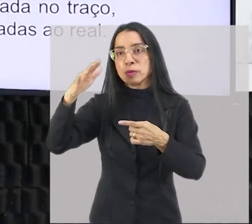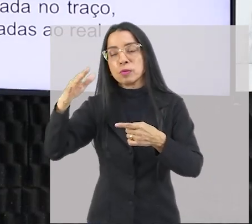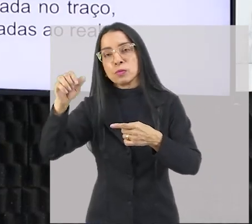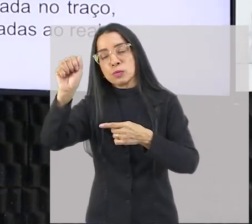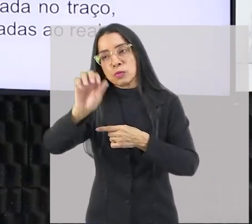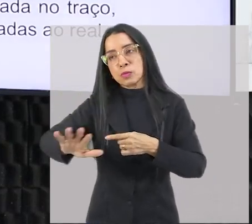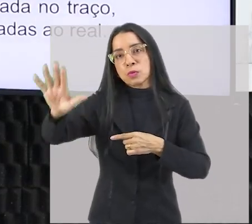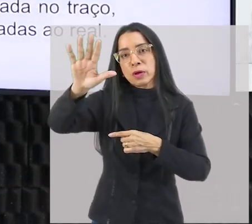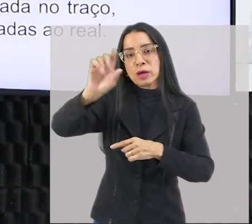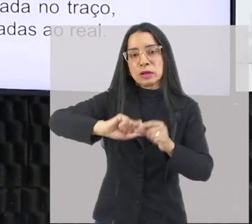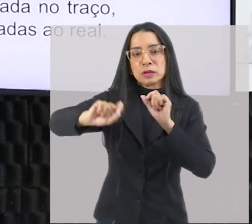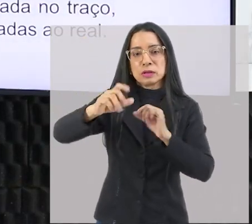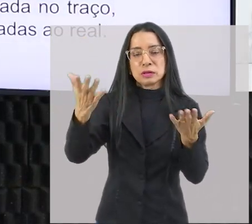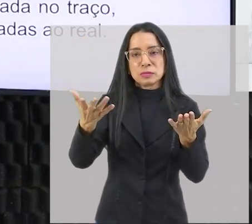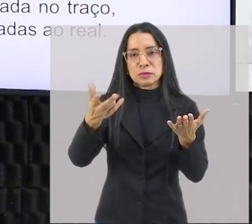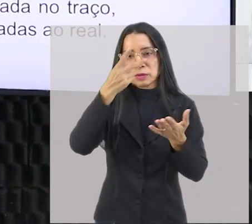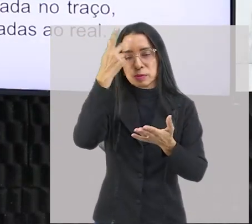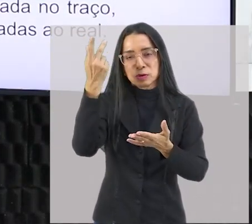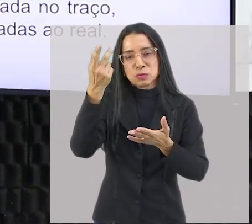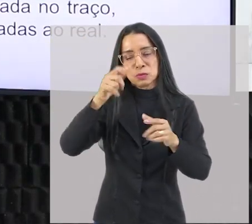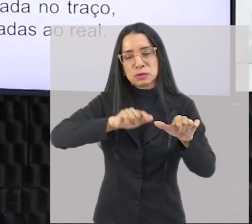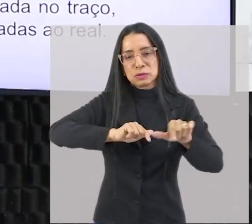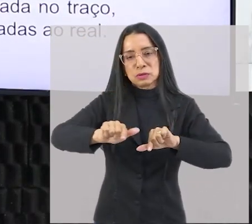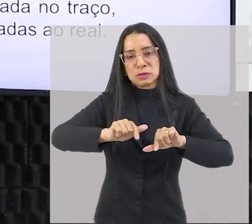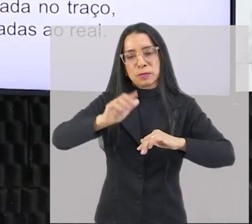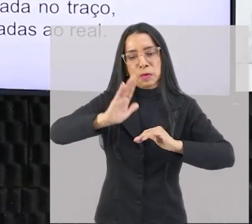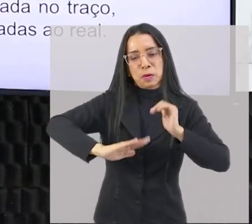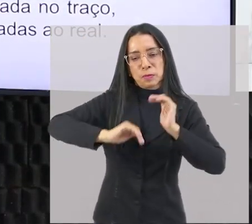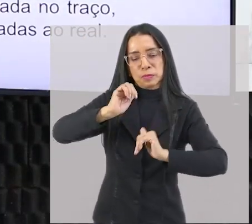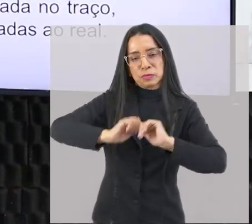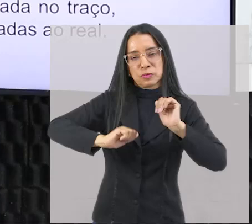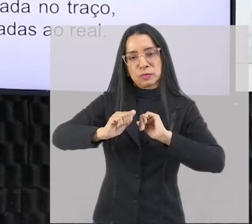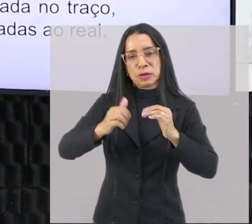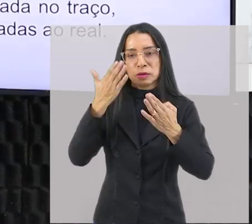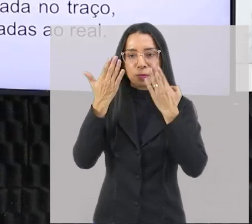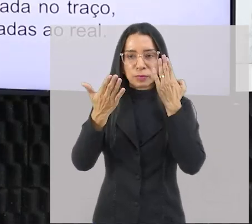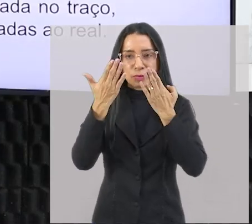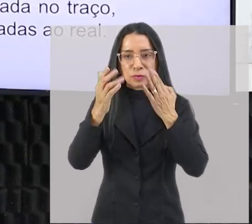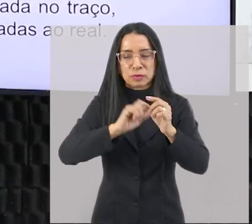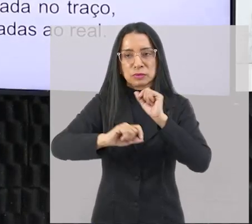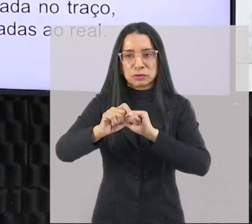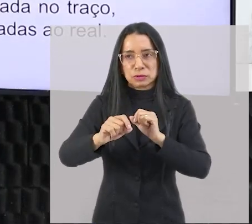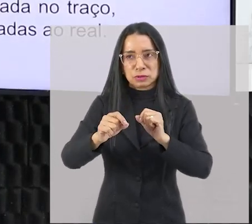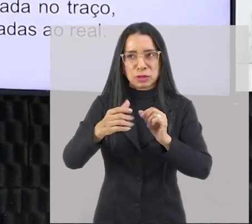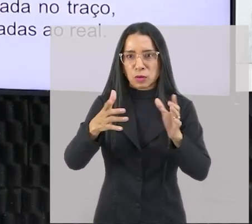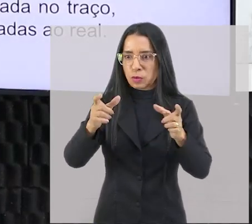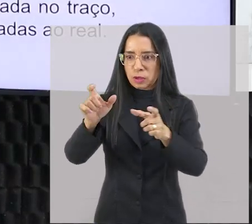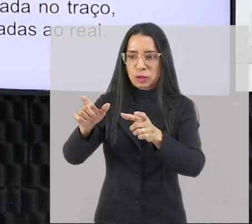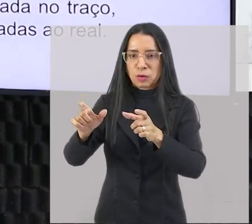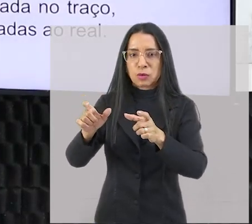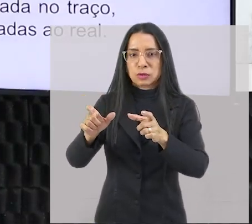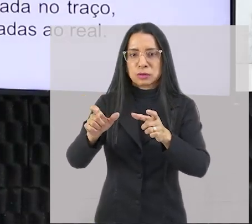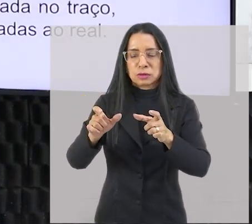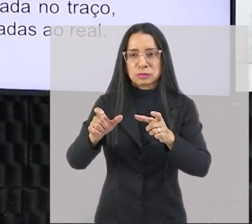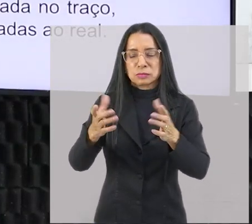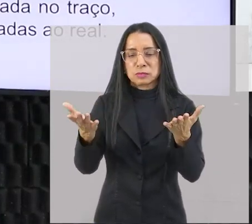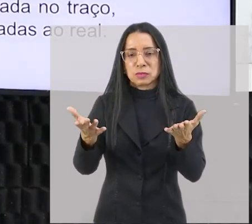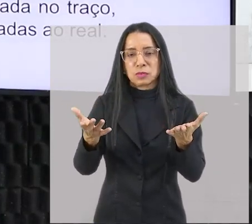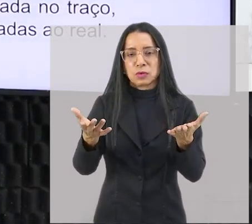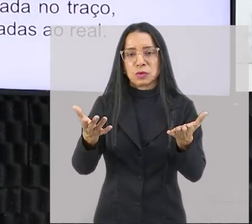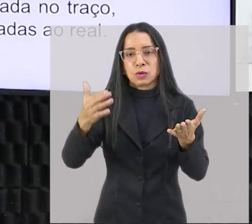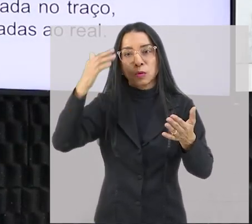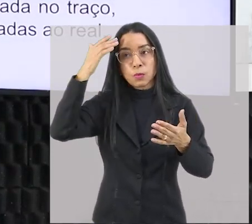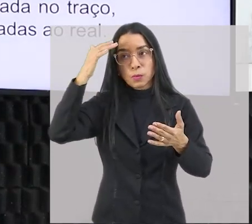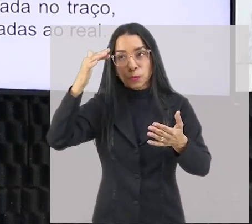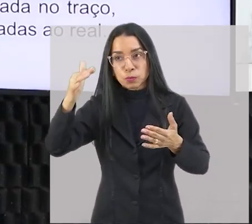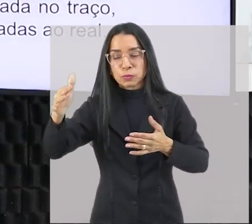a galera que trabalha psicologia, psicanálise, psicoterapia, qualquer coisa nessa área, o sonho ou um desenho,